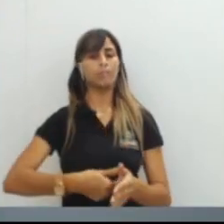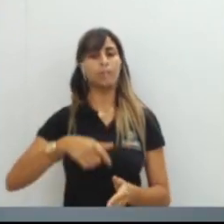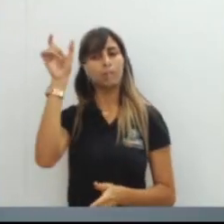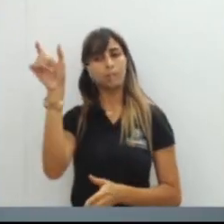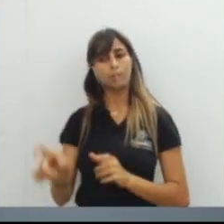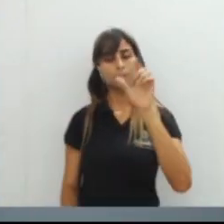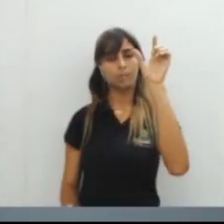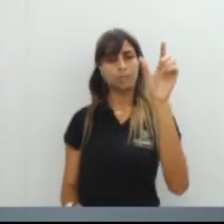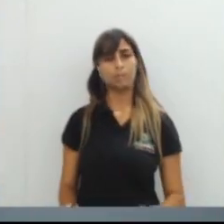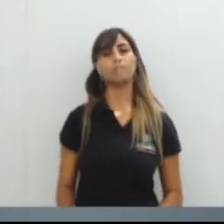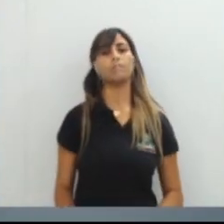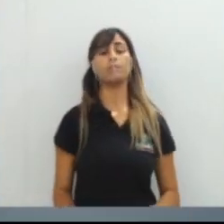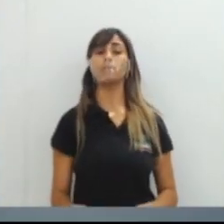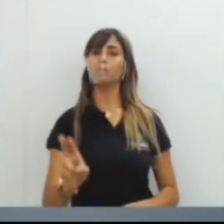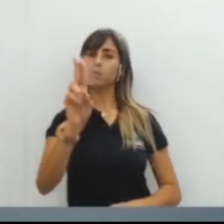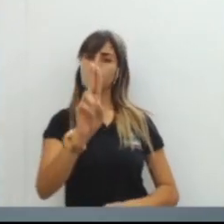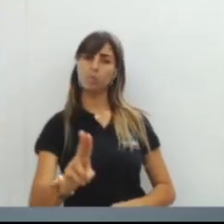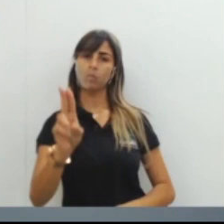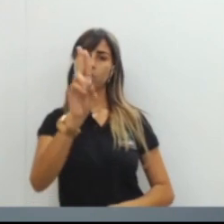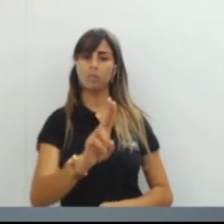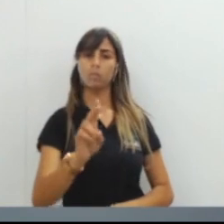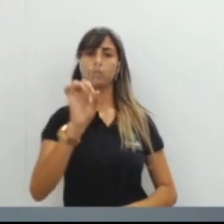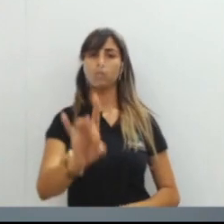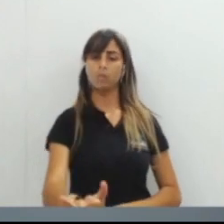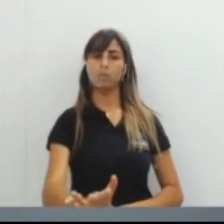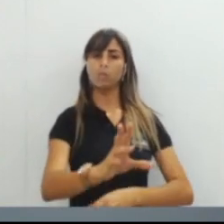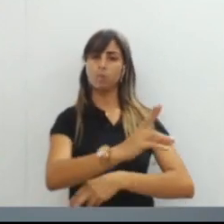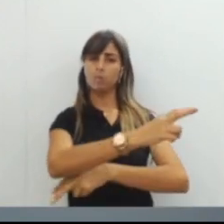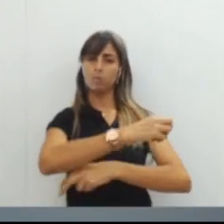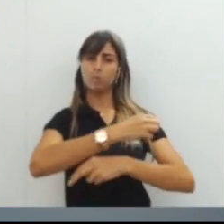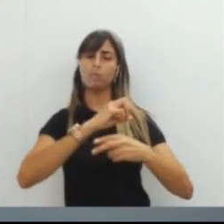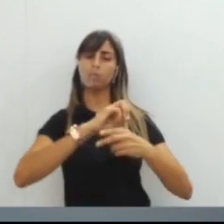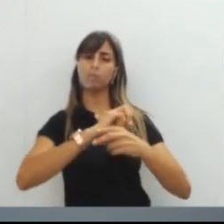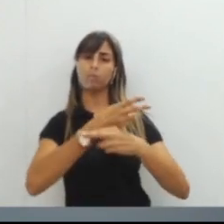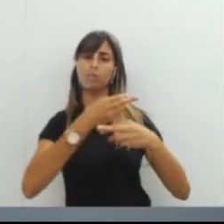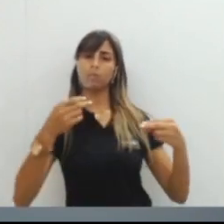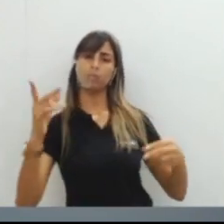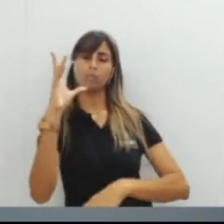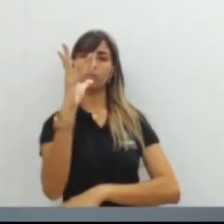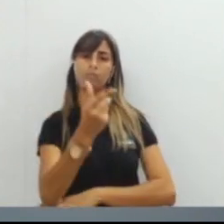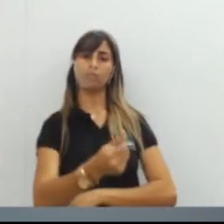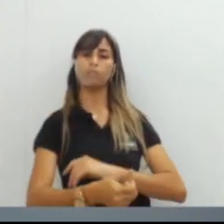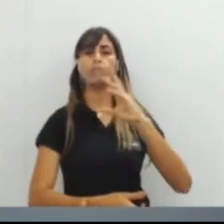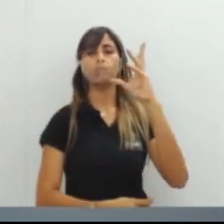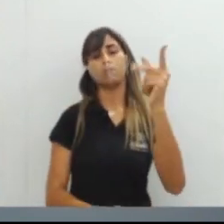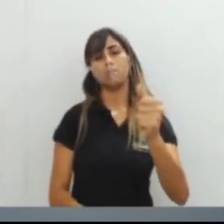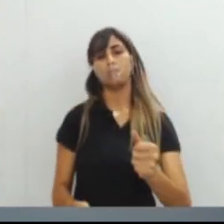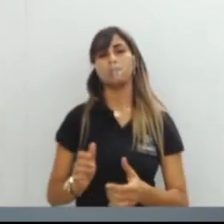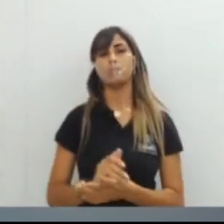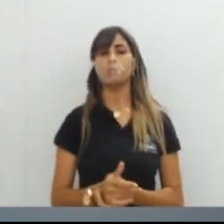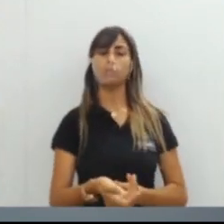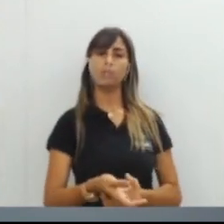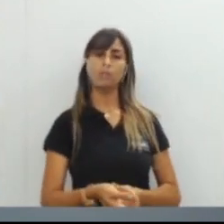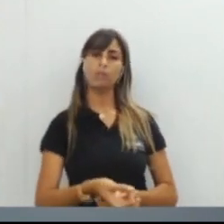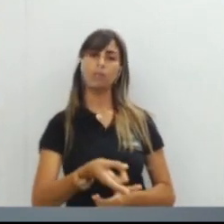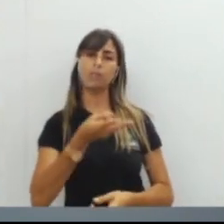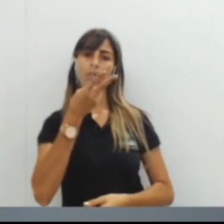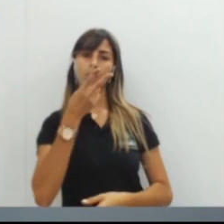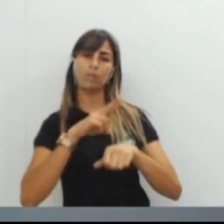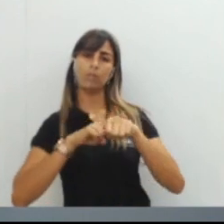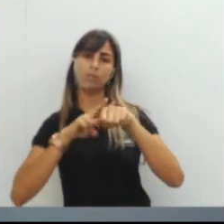admitindo apenas o uso indireto dos seus atributos naturais. Então, em resumo, o verde, que é